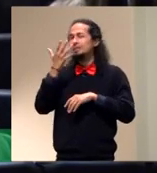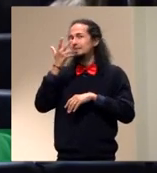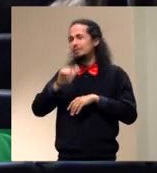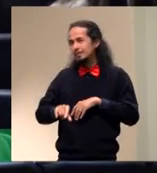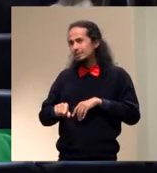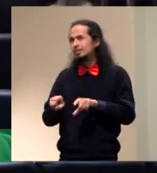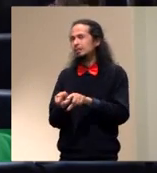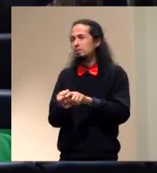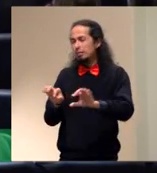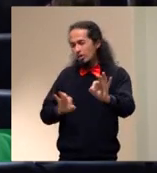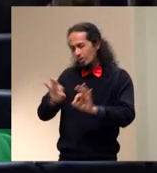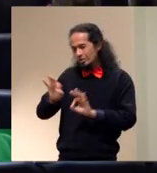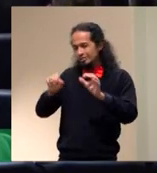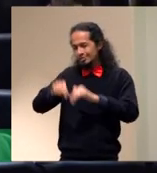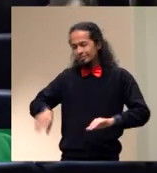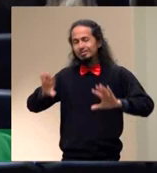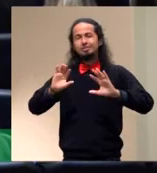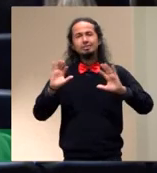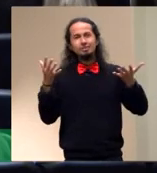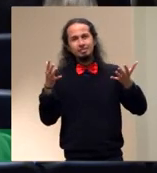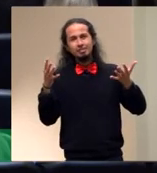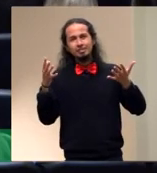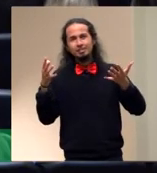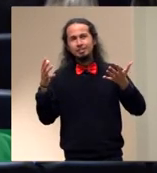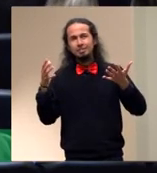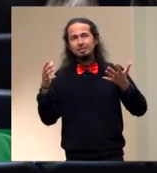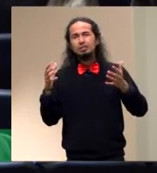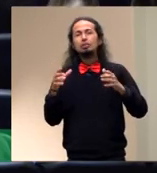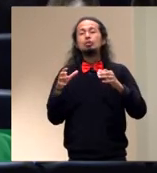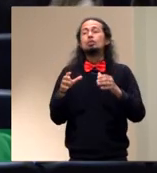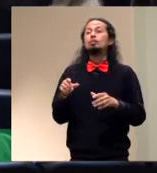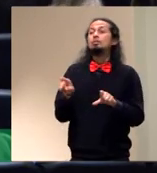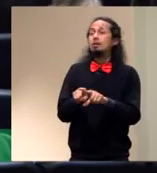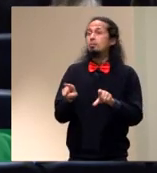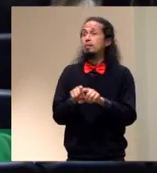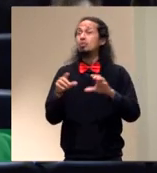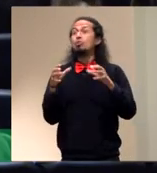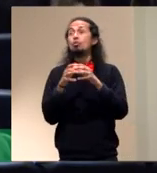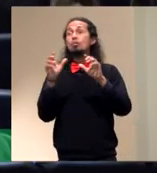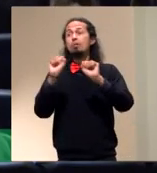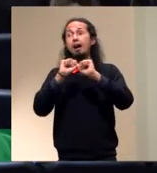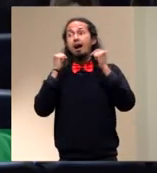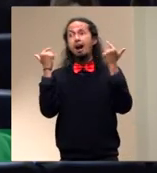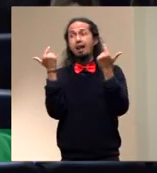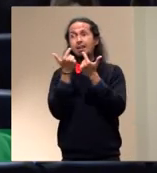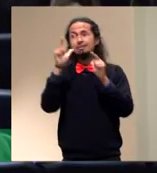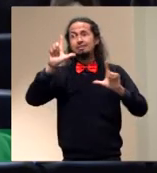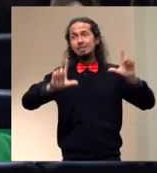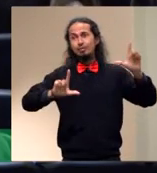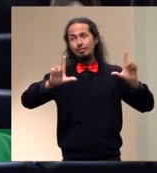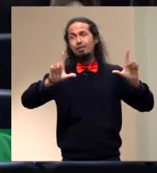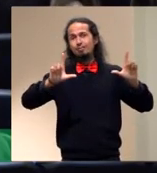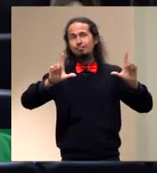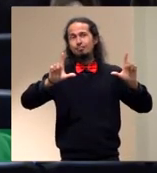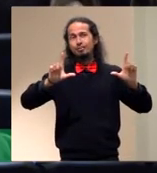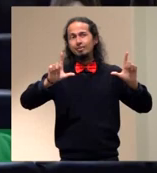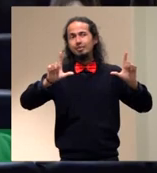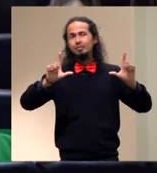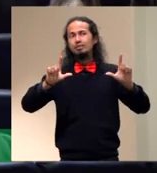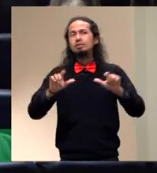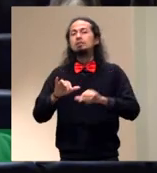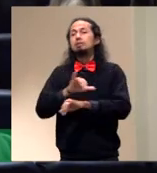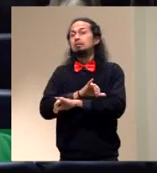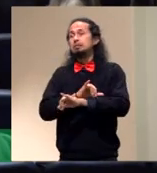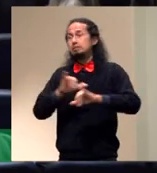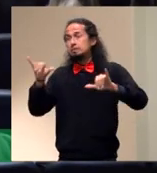desse evento, da equipe da LESC, né, o pessoal da TVAL, que está aí também esforçado para ter a transmissão simultânea, para que mais